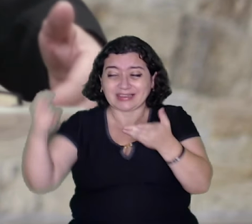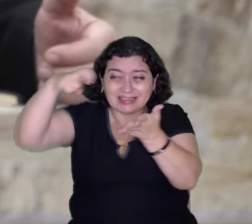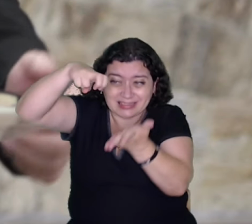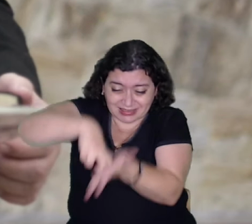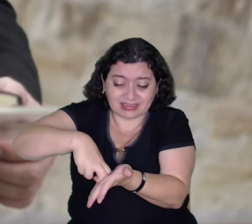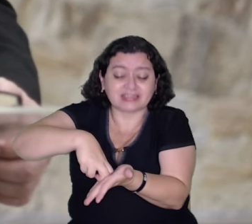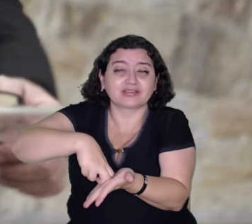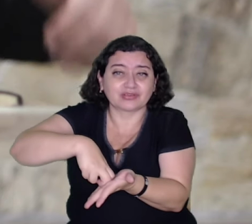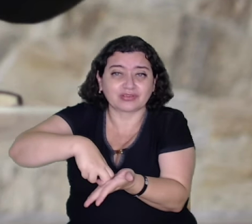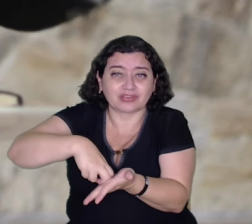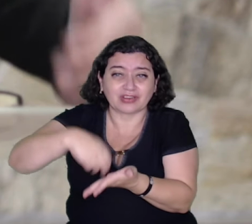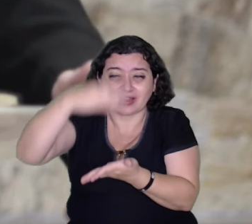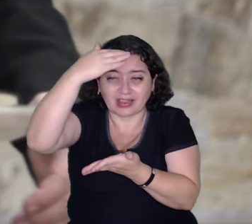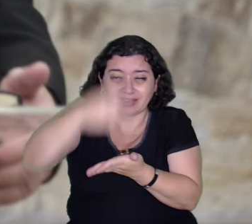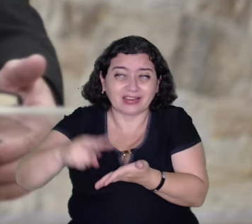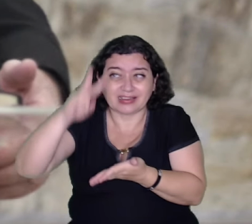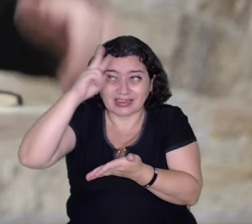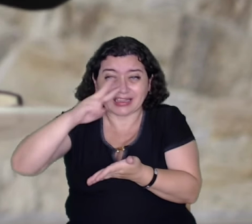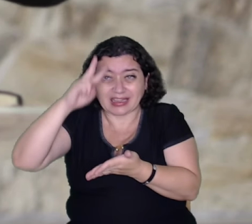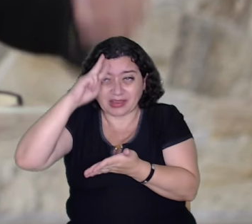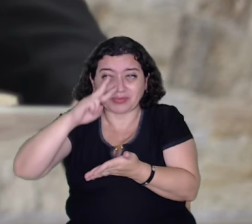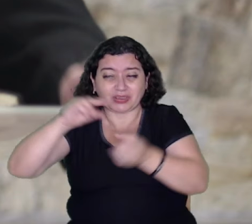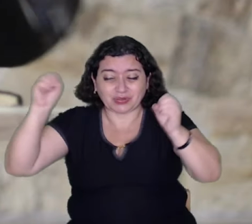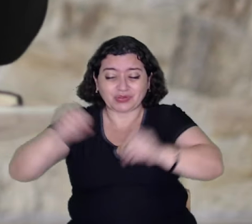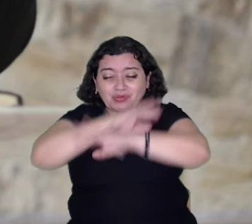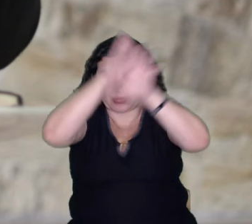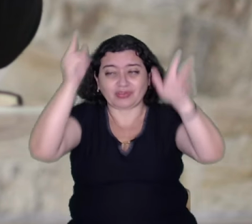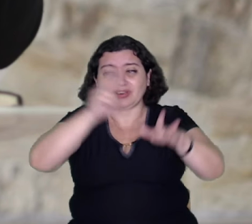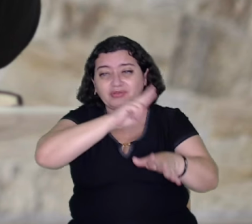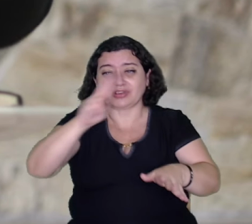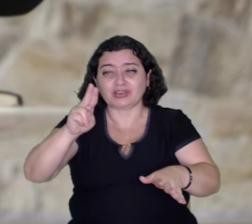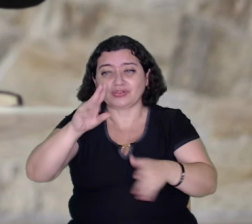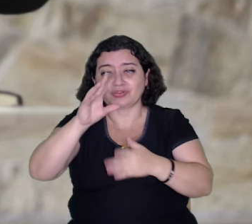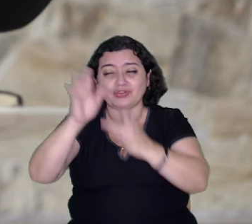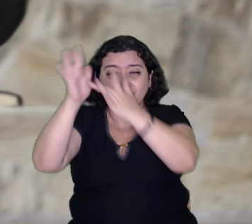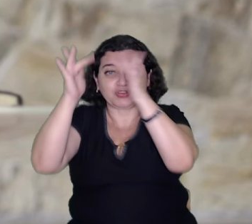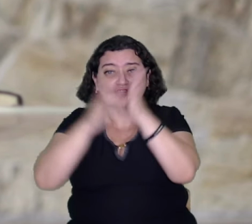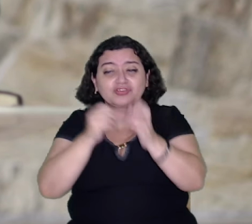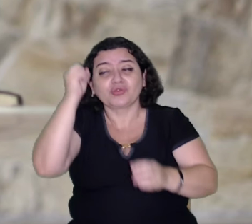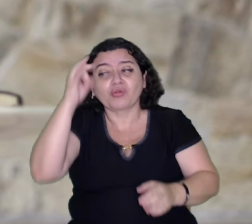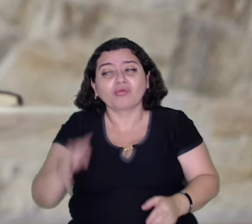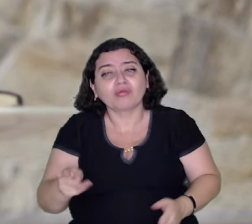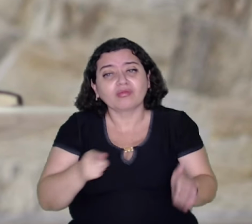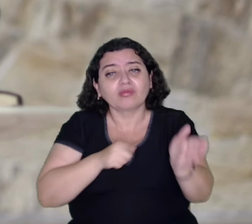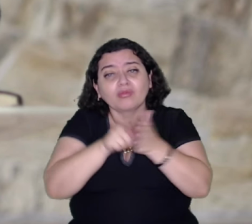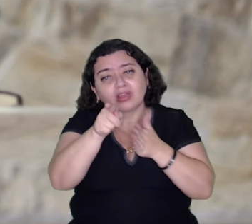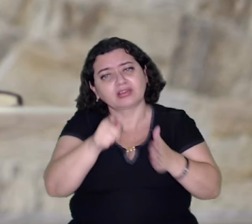Ele, lembrando dEle, glorificando o nome dEle? Quantos?